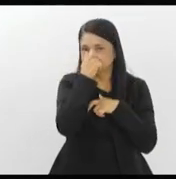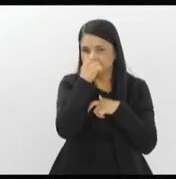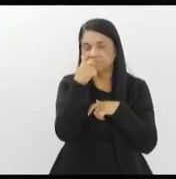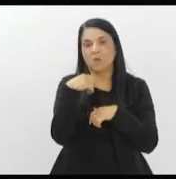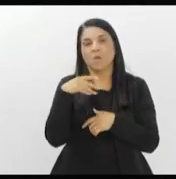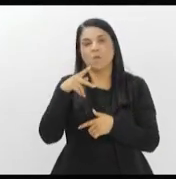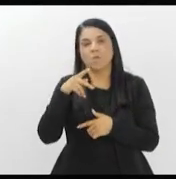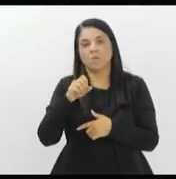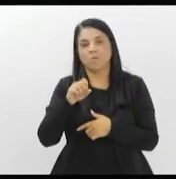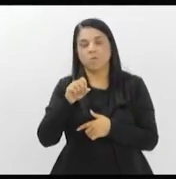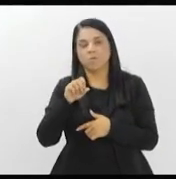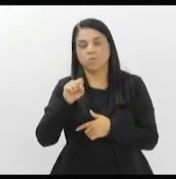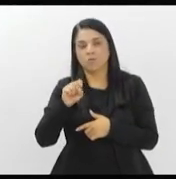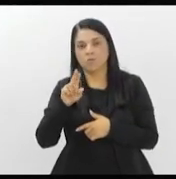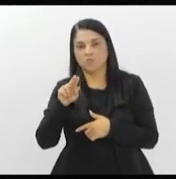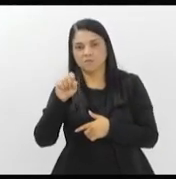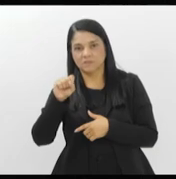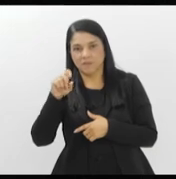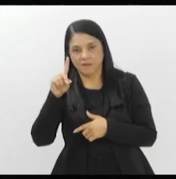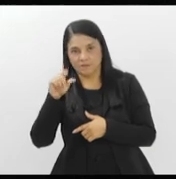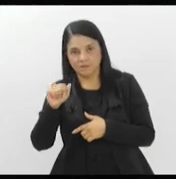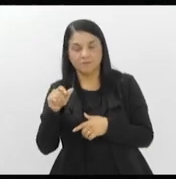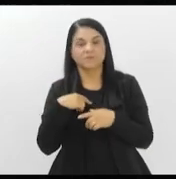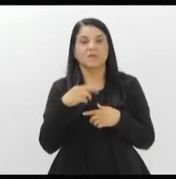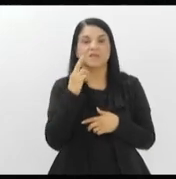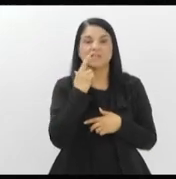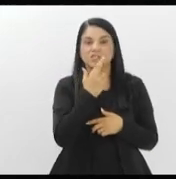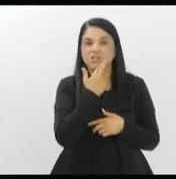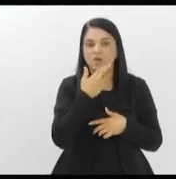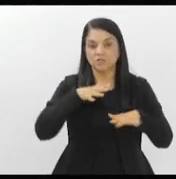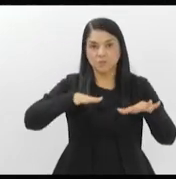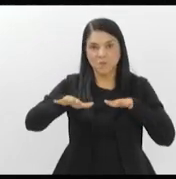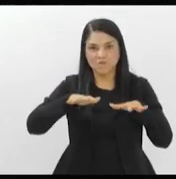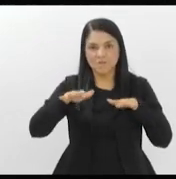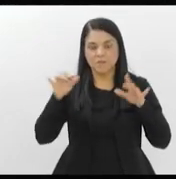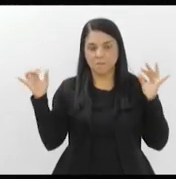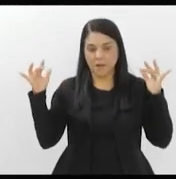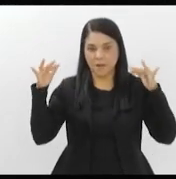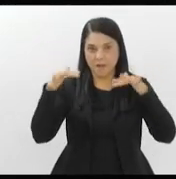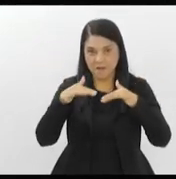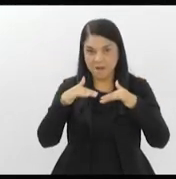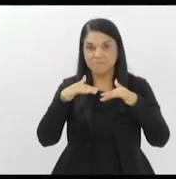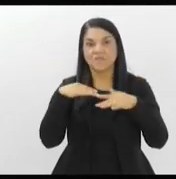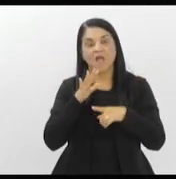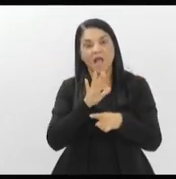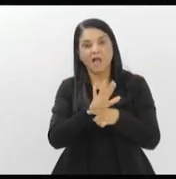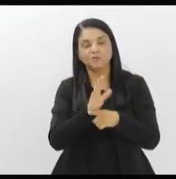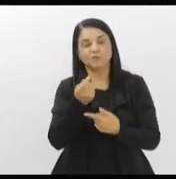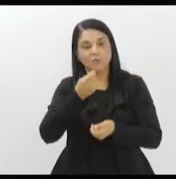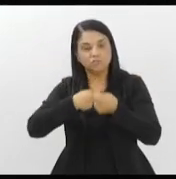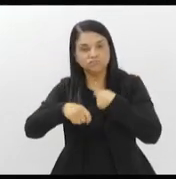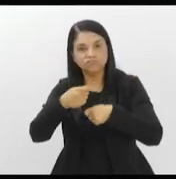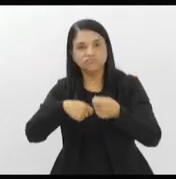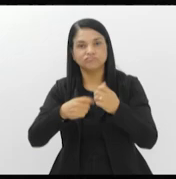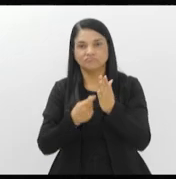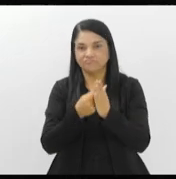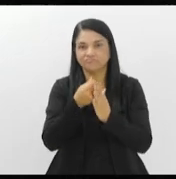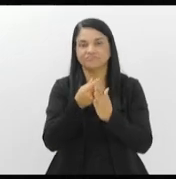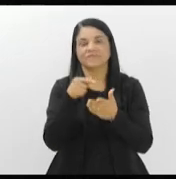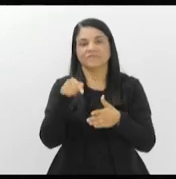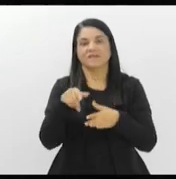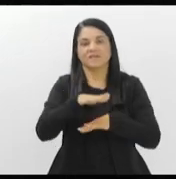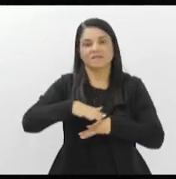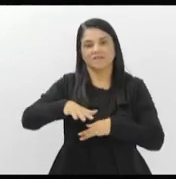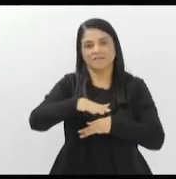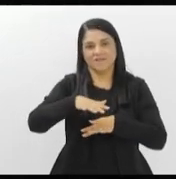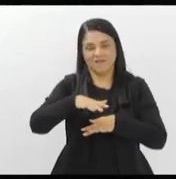nossos hotéis, com os nossos restaurantes movimentados. Isso ajuda e muito para o comércio local, para aquelas